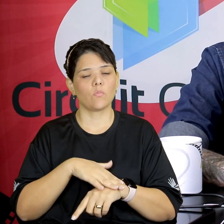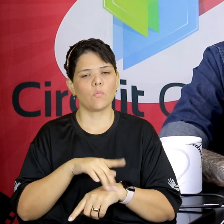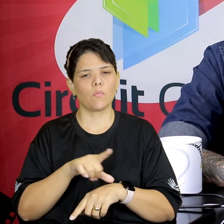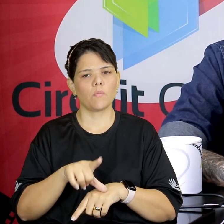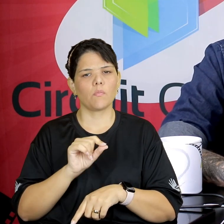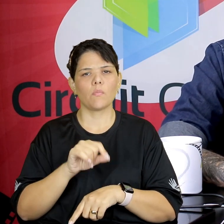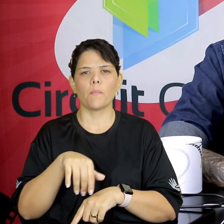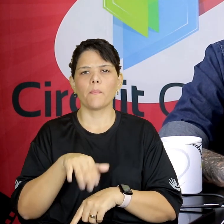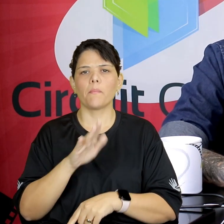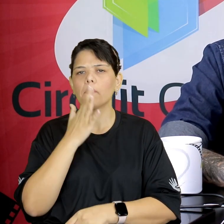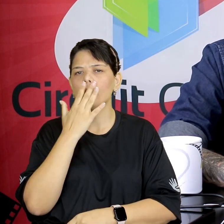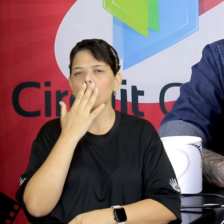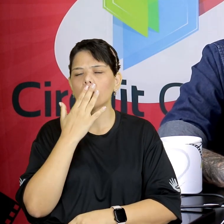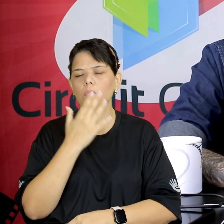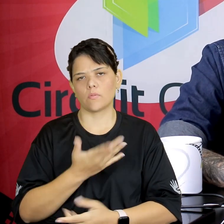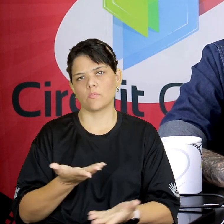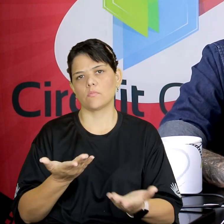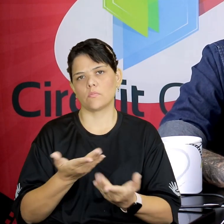também.